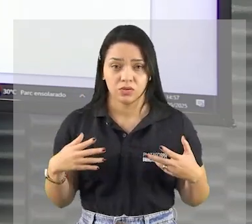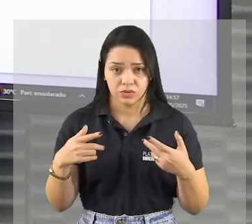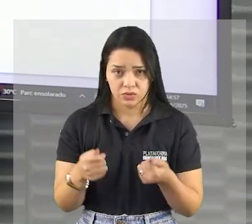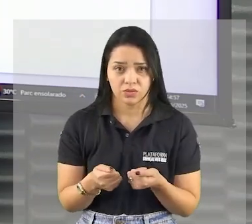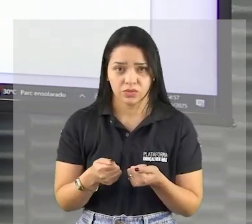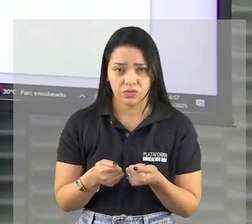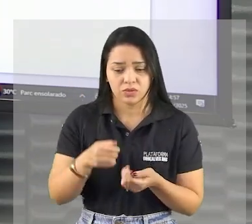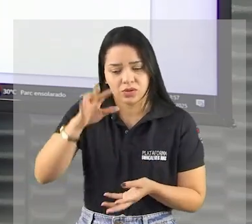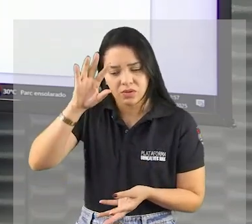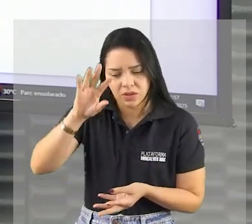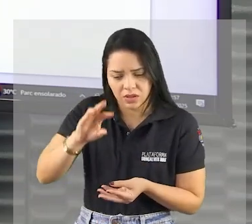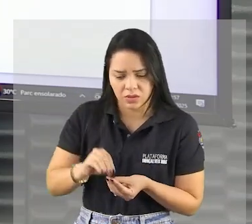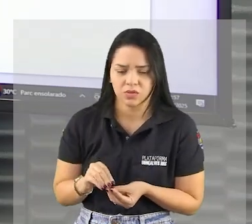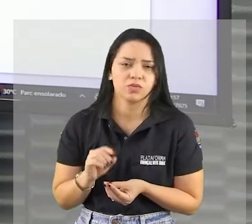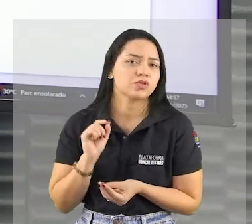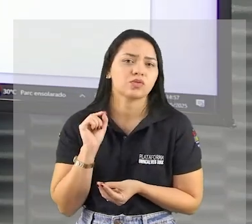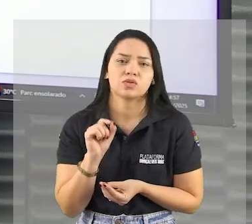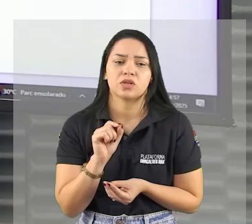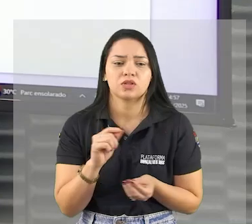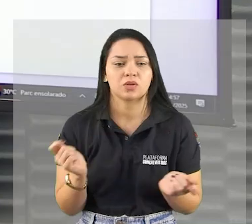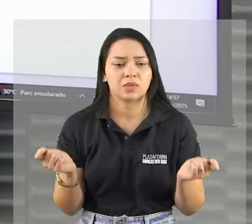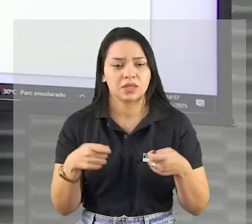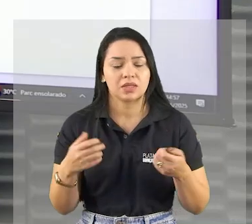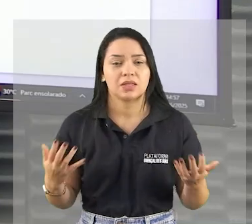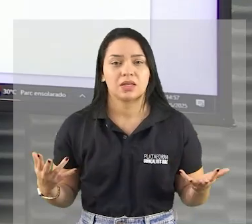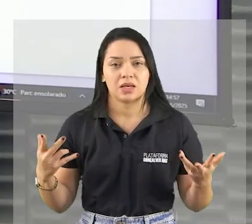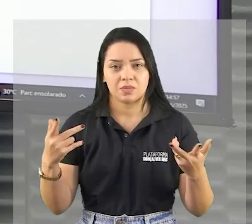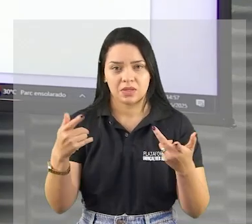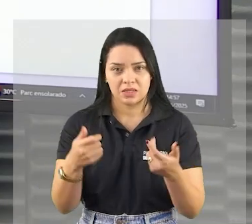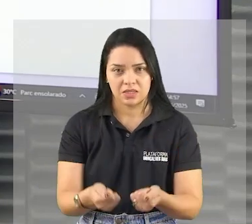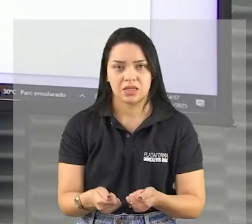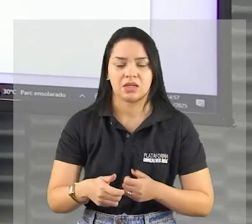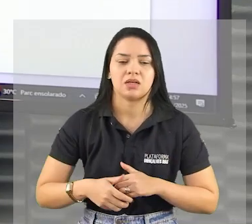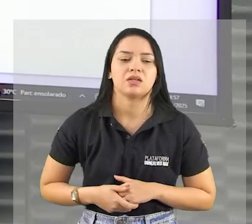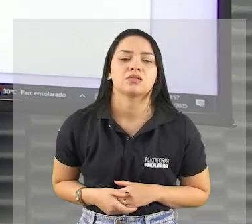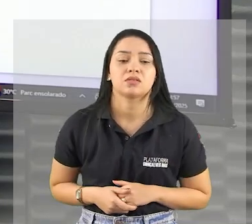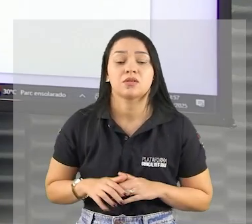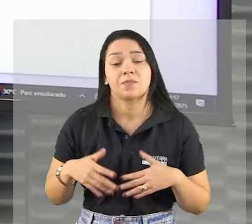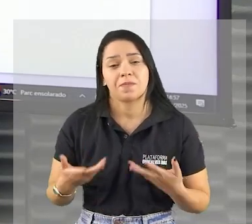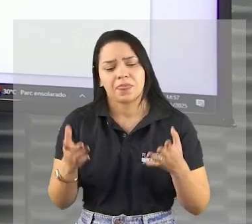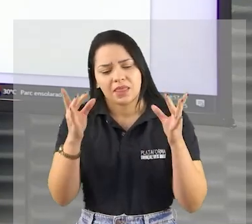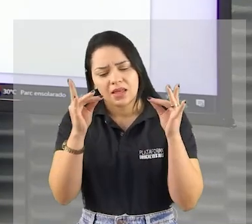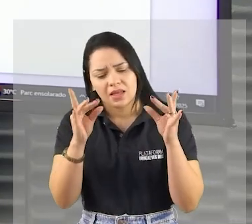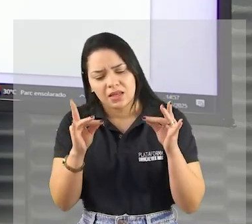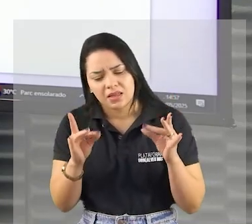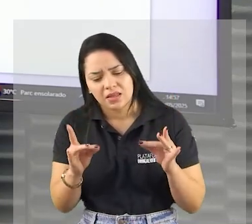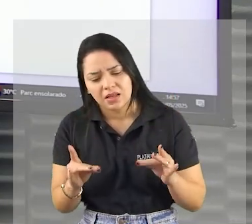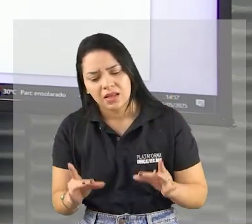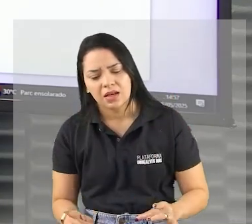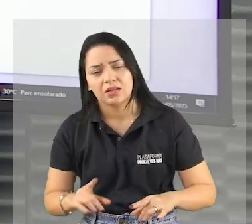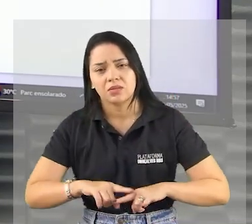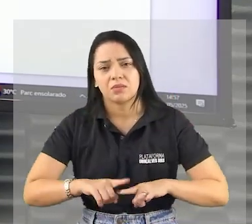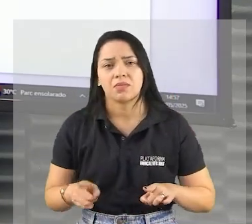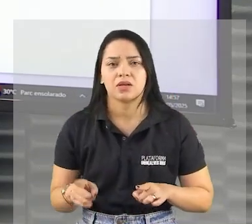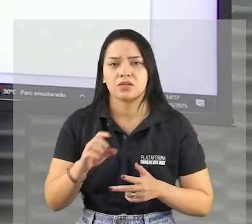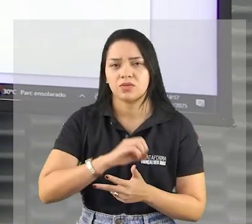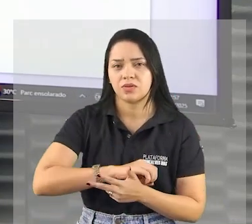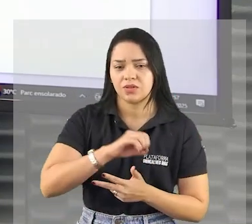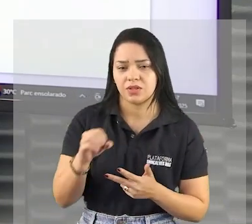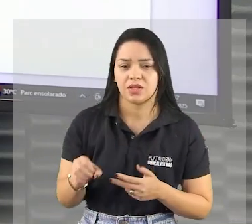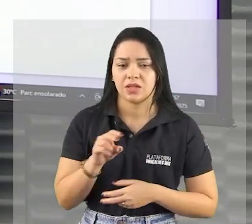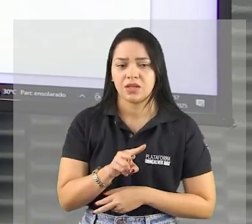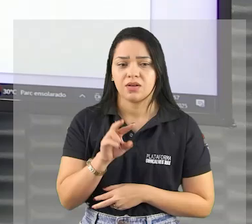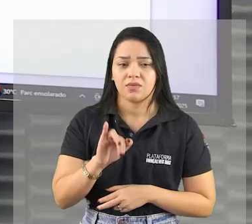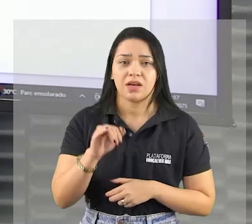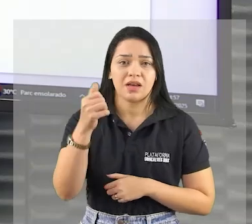são resumos aí de competências e habilidades. Claro que isso é bem mais detalhado, mas então o Enem ele vai avaliar